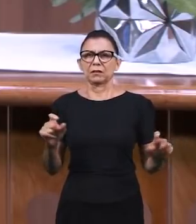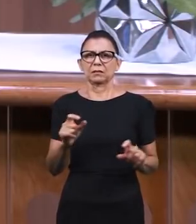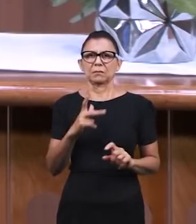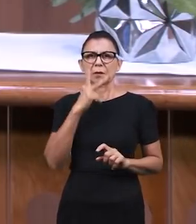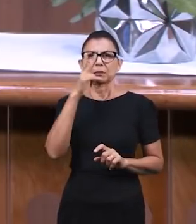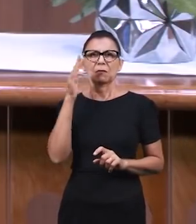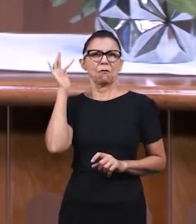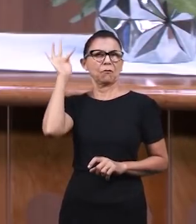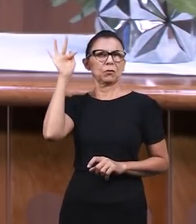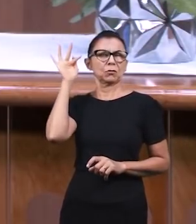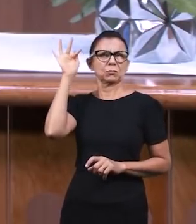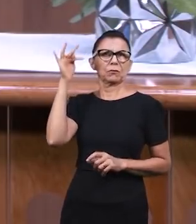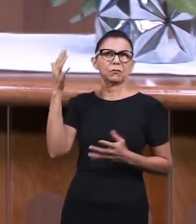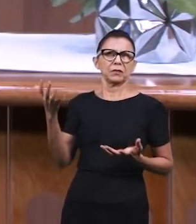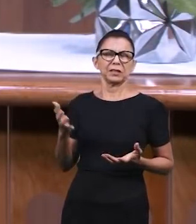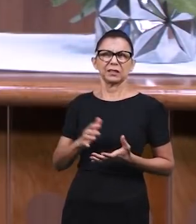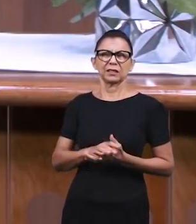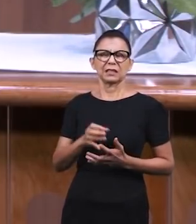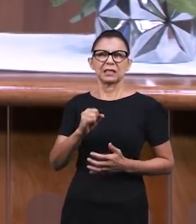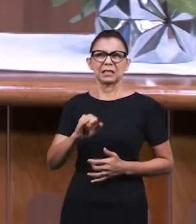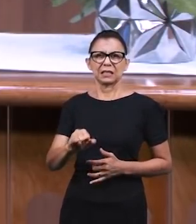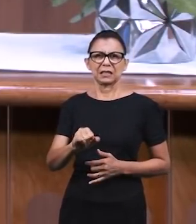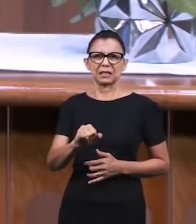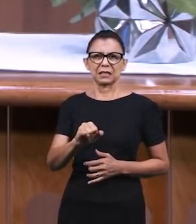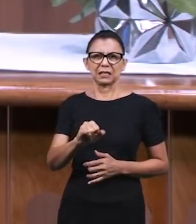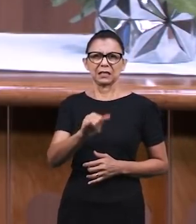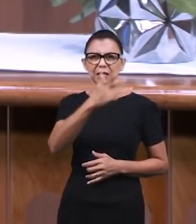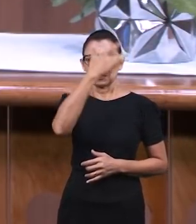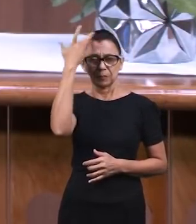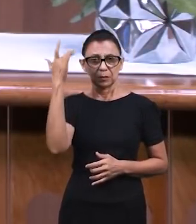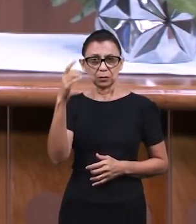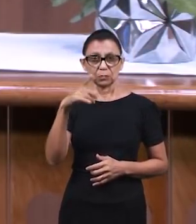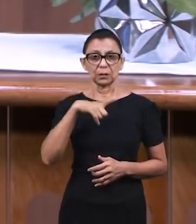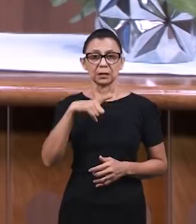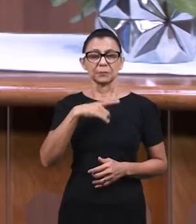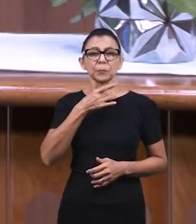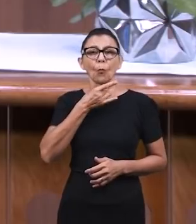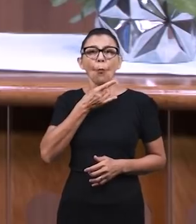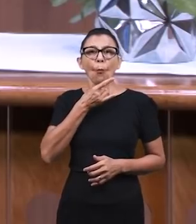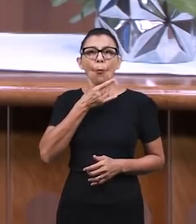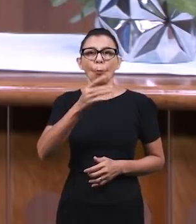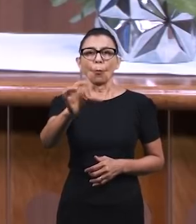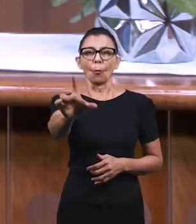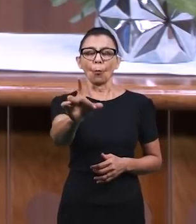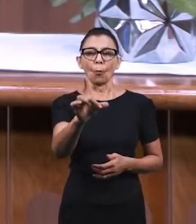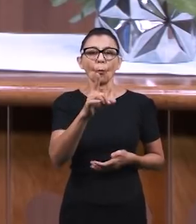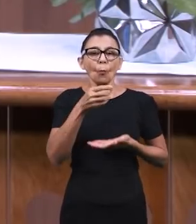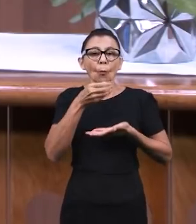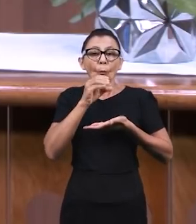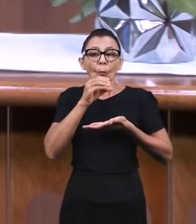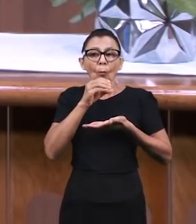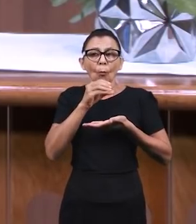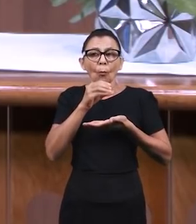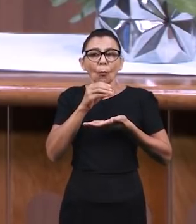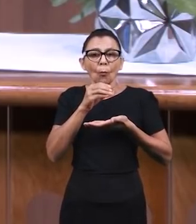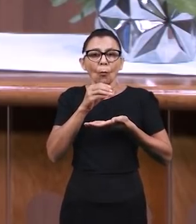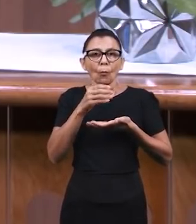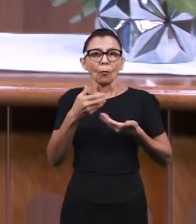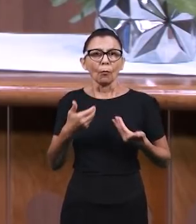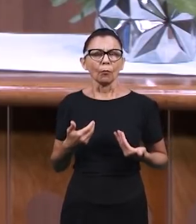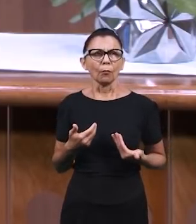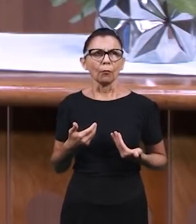uma frase filosófica. Se alguém tem sede, venha a mim e beba. O que significa isso? Jesus estava